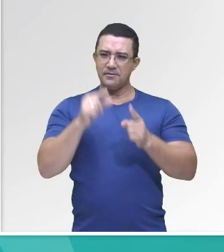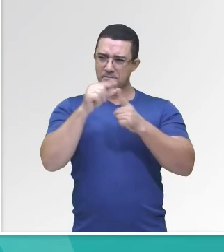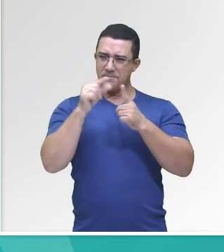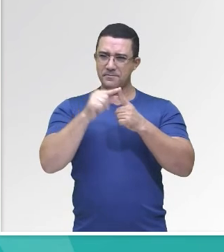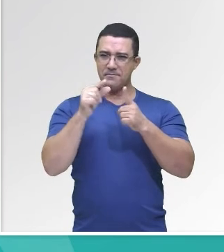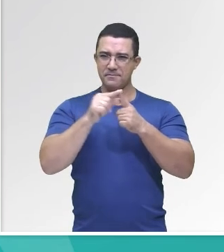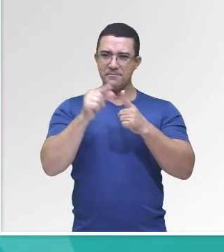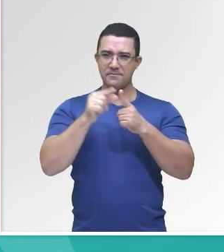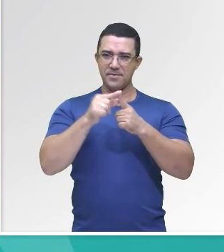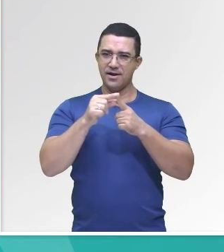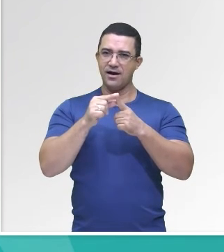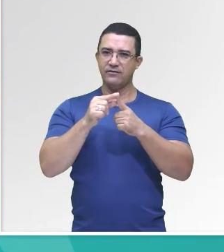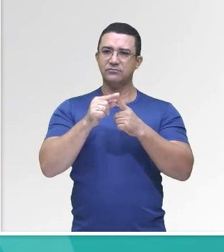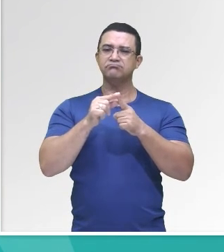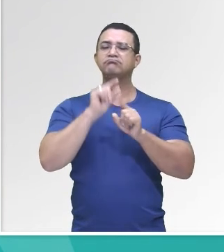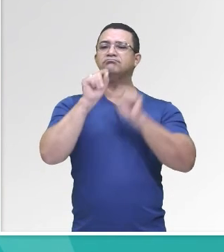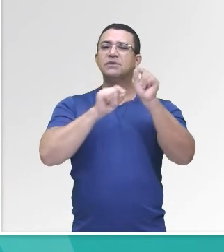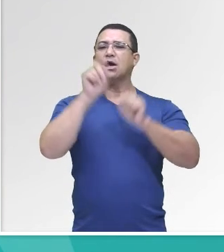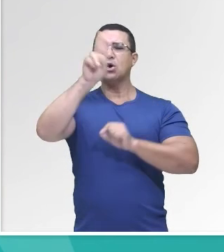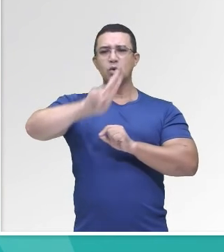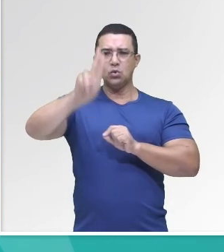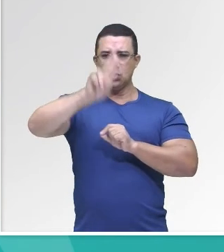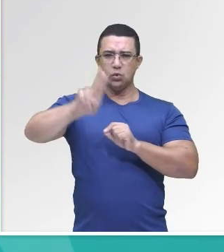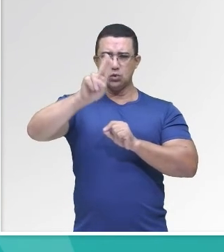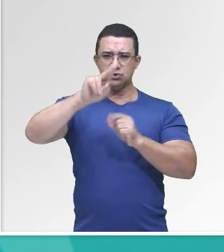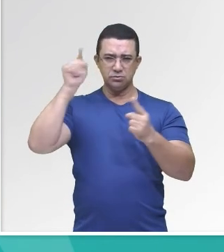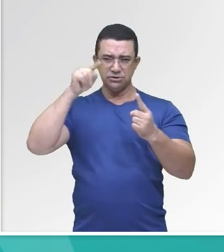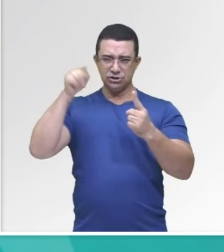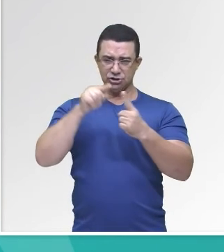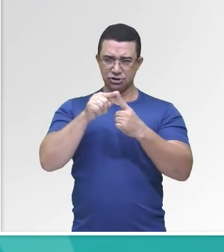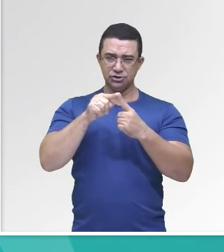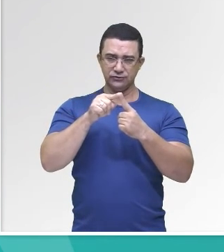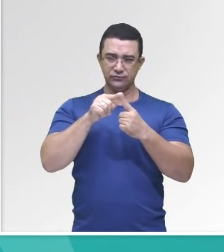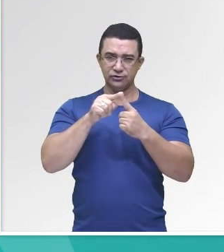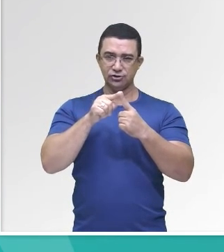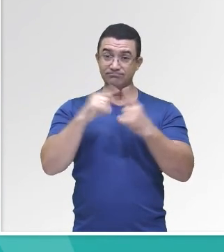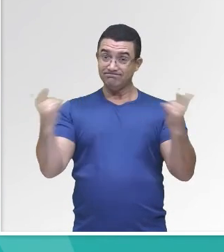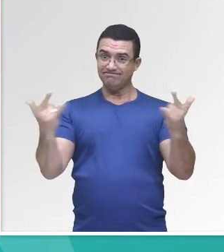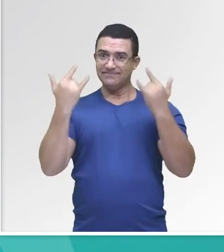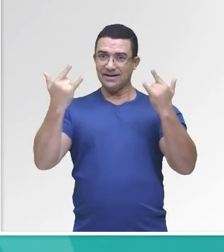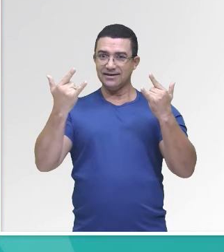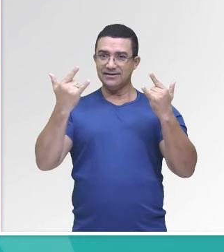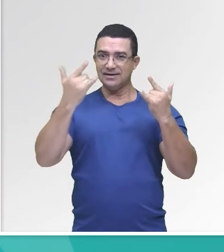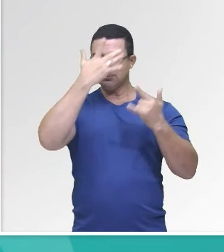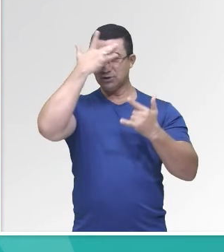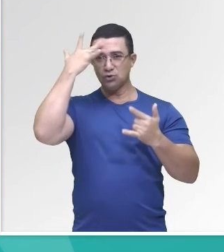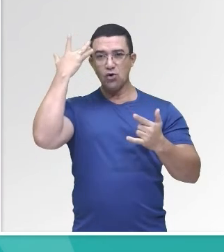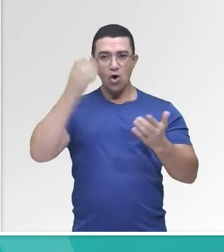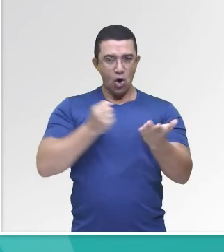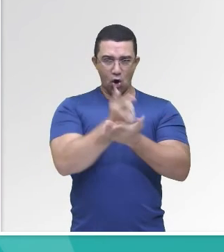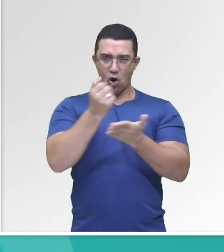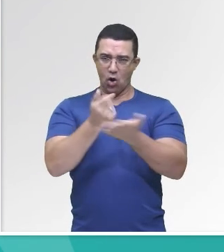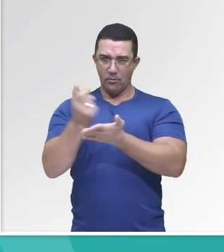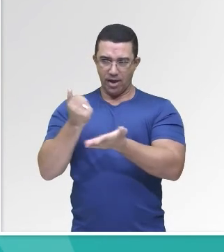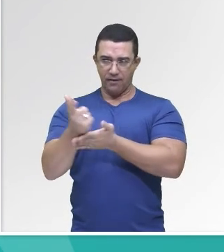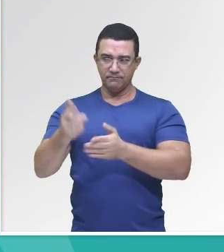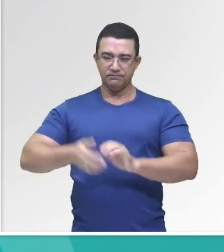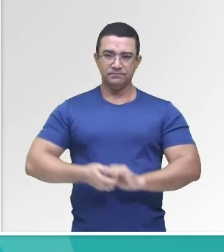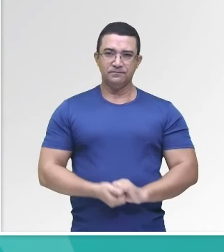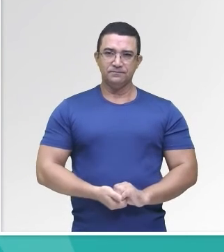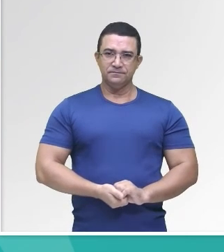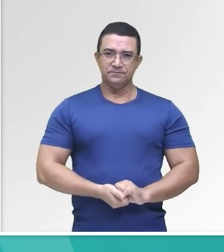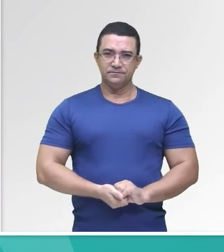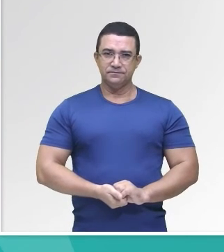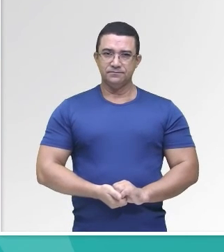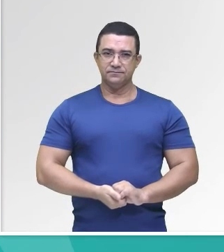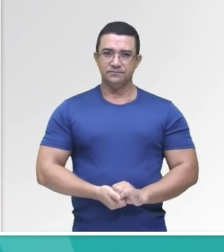que ele utiliza com a finalidade de atrair a atenção do consumidor. Tudo bem? Bem,